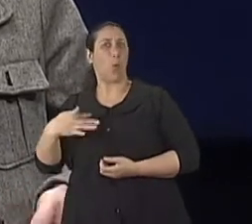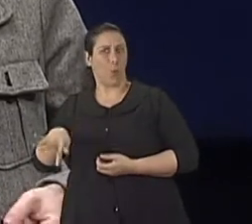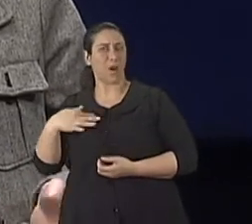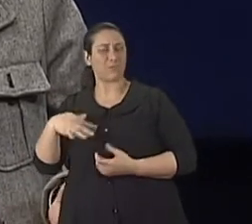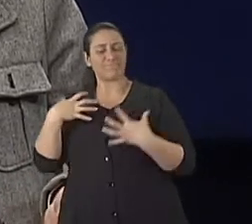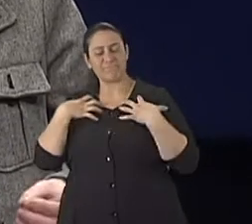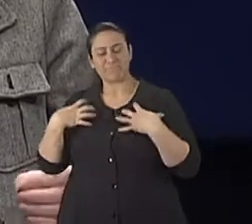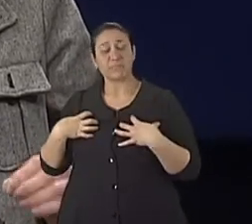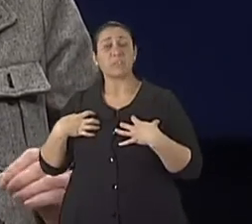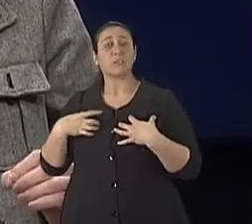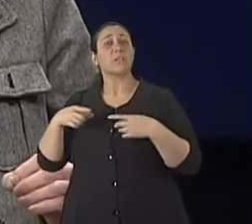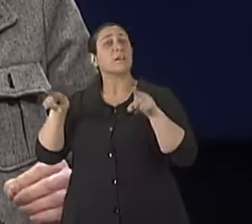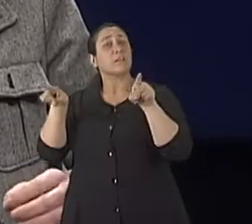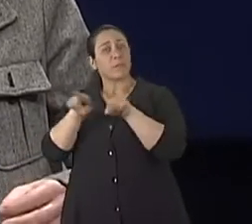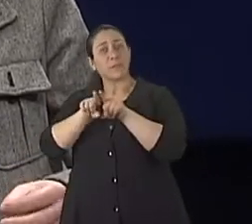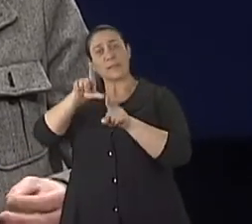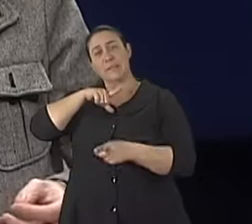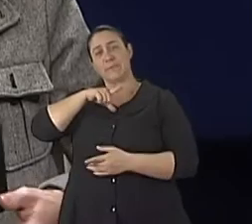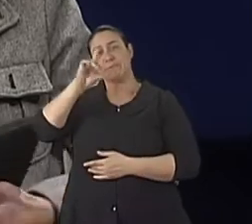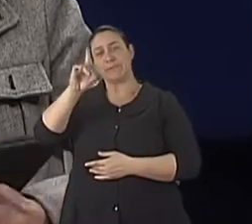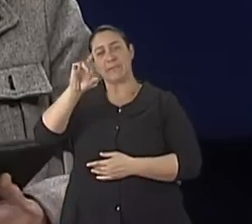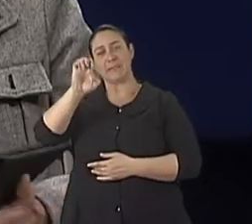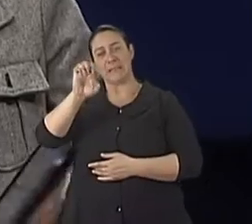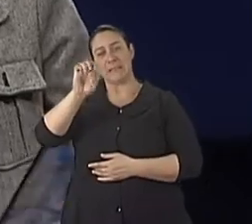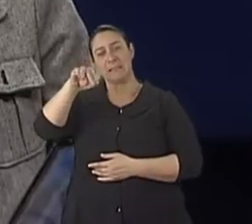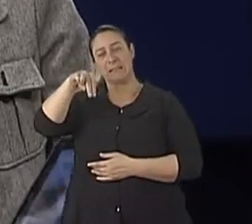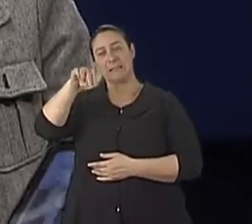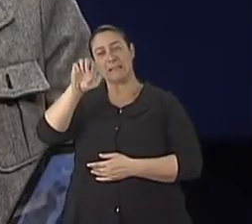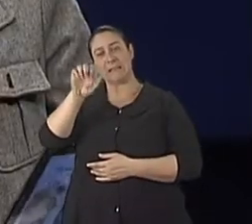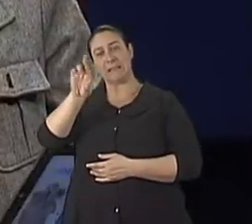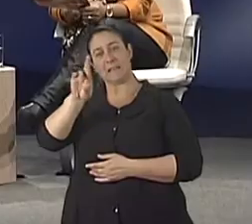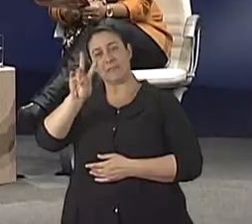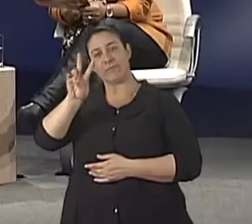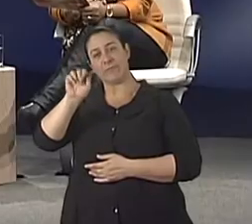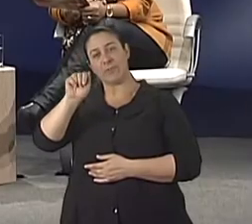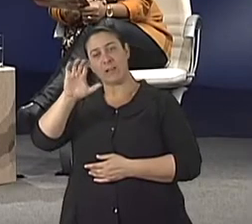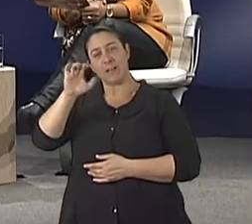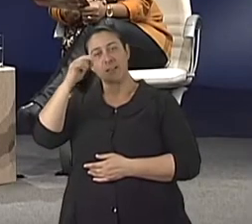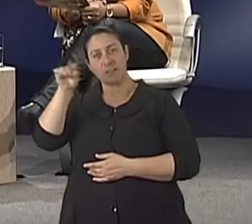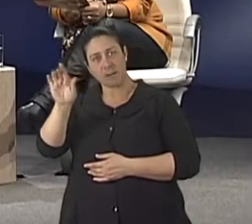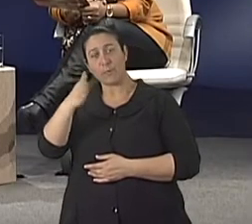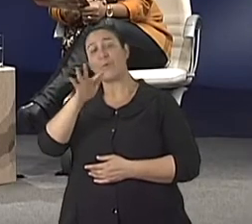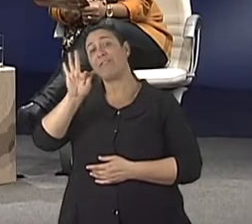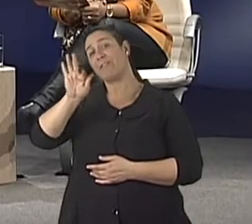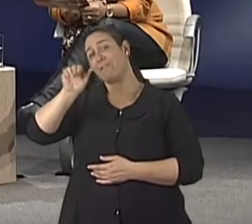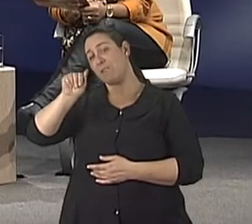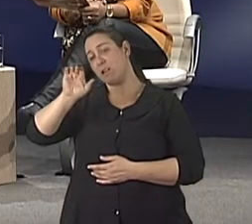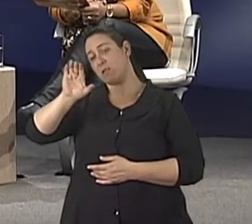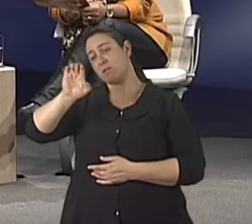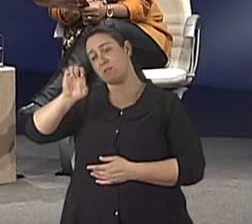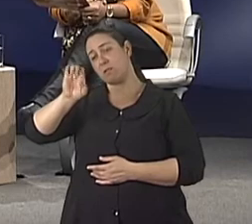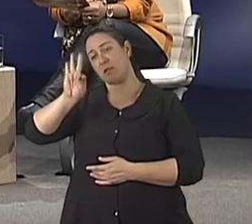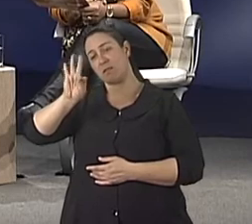seria também as denegações faixas etárias nec que é isso bom isso é que dá pra montar aqui pra você s/a de